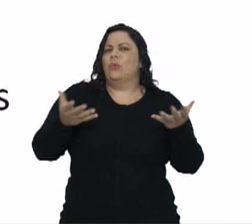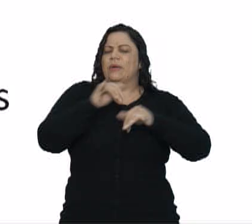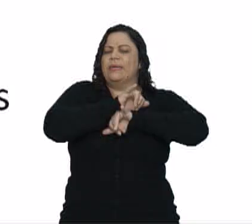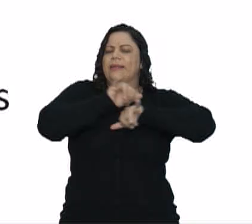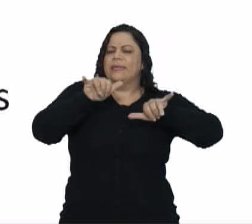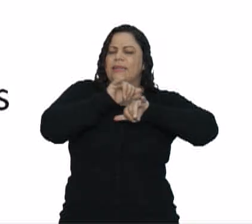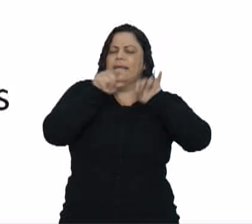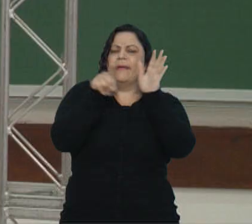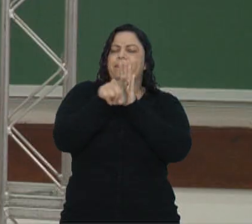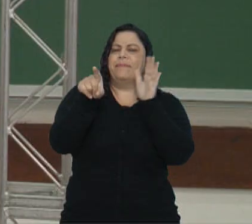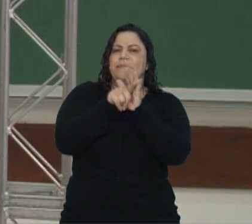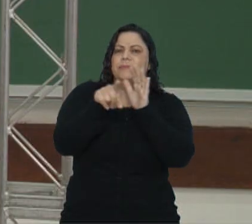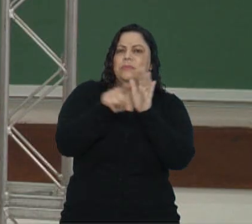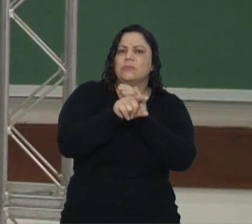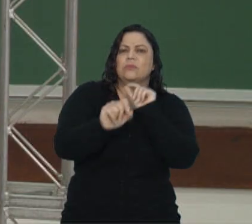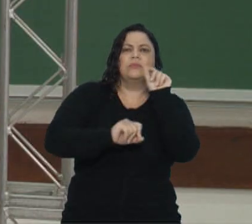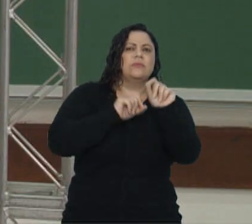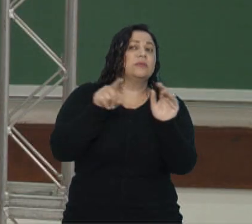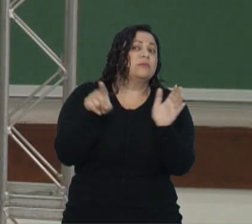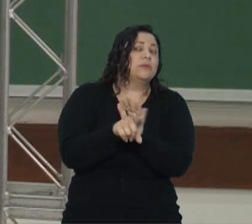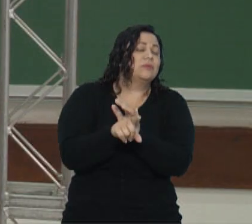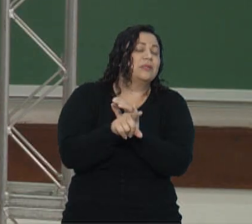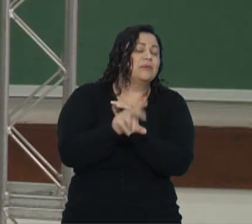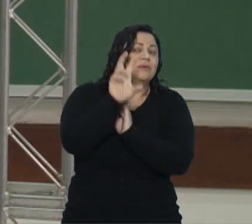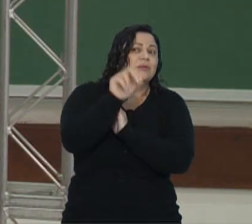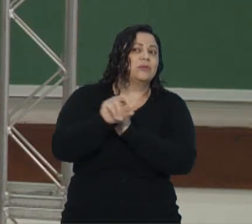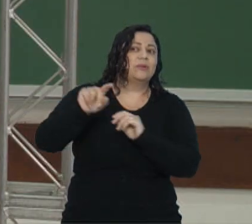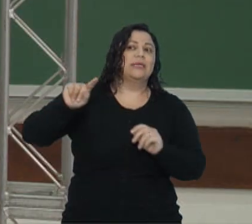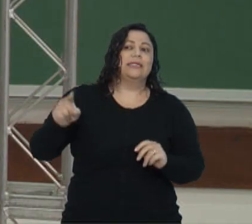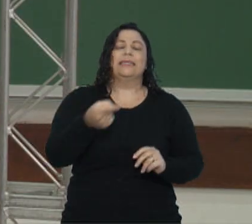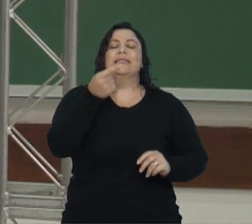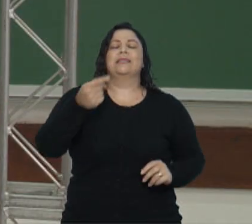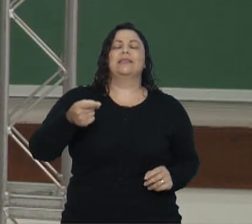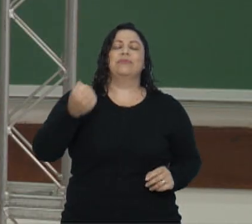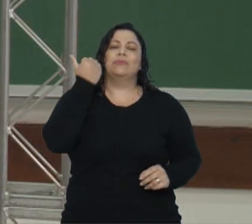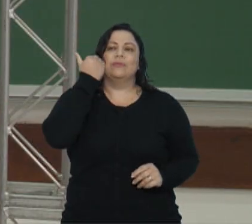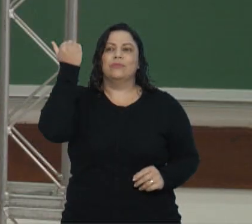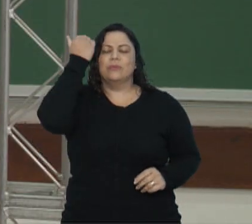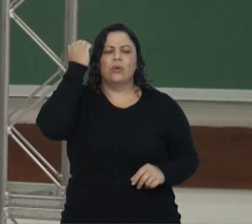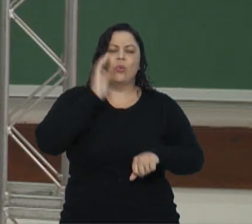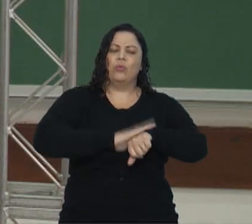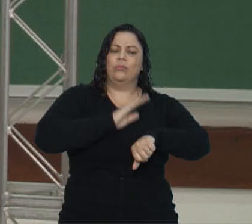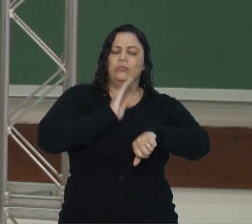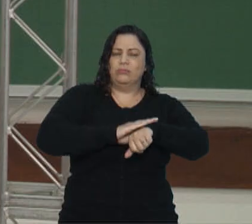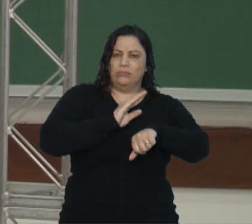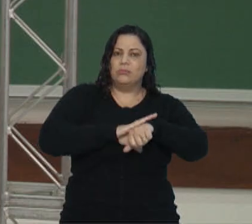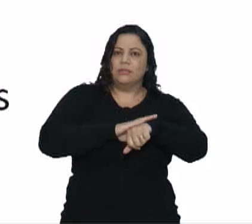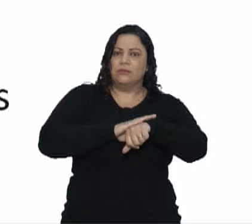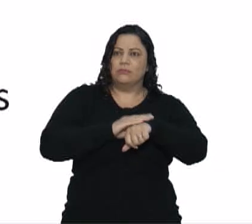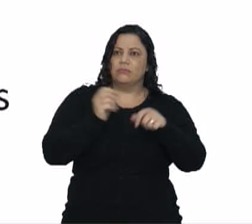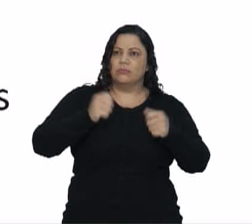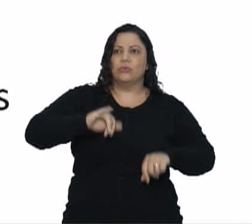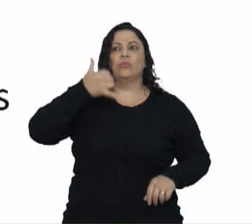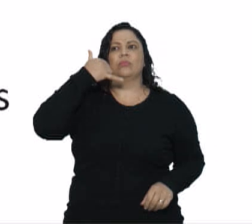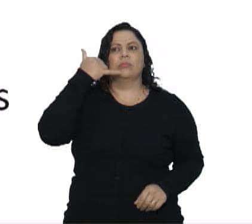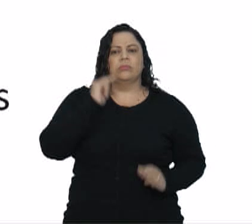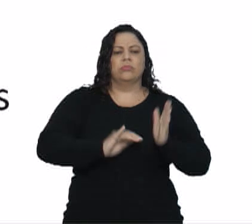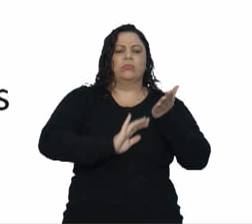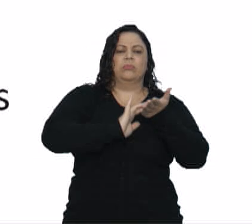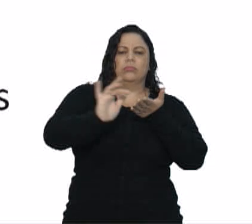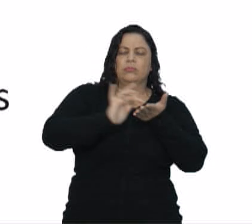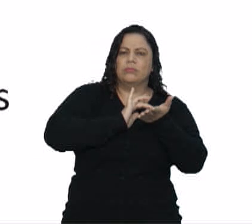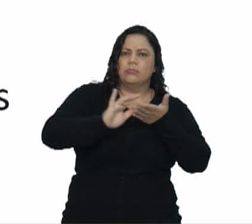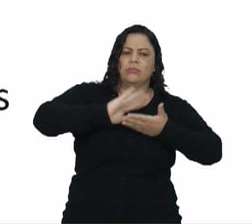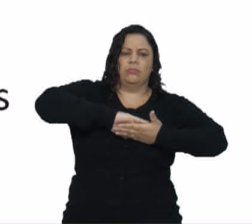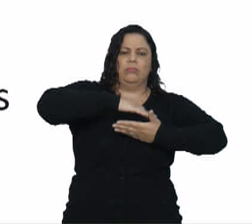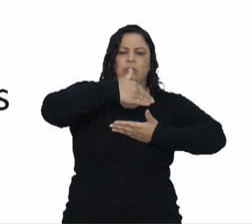para esses 50 mil adolescentes? Sobre o tempo dos adolescentes com aparelhos eletrônicos e sua satisfação